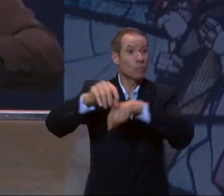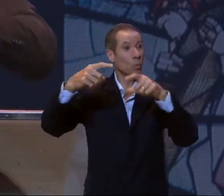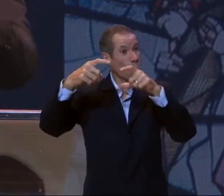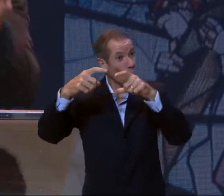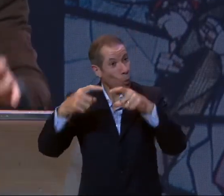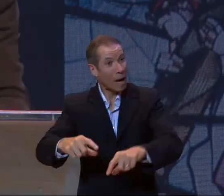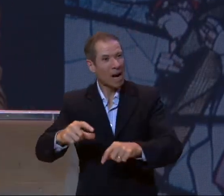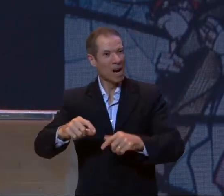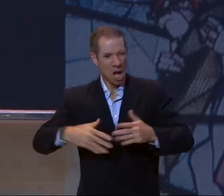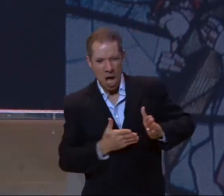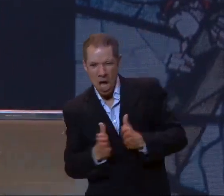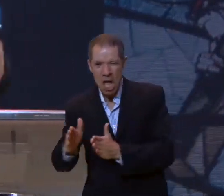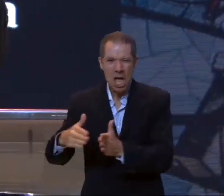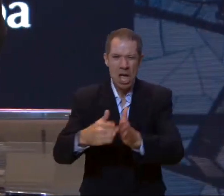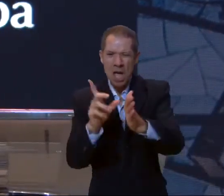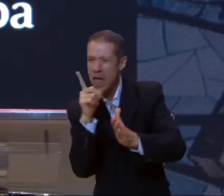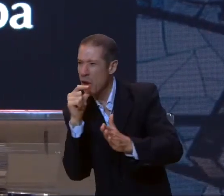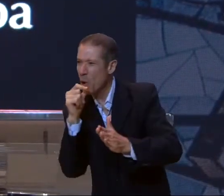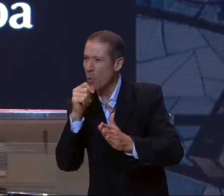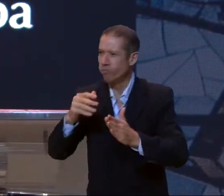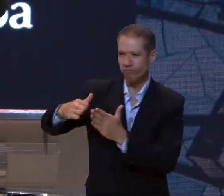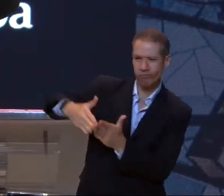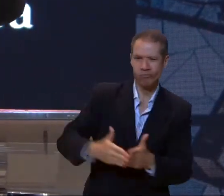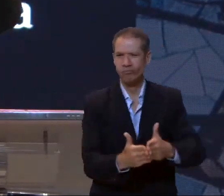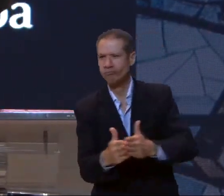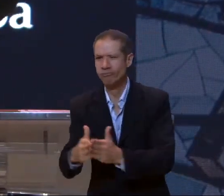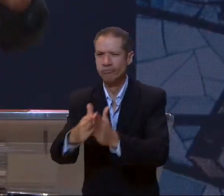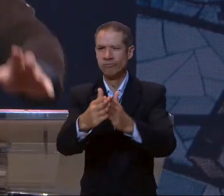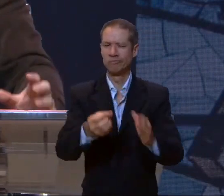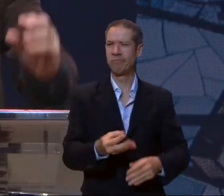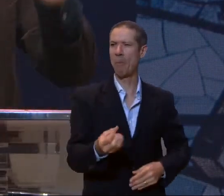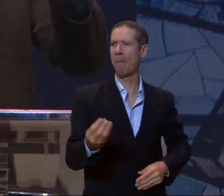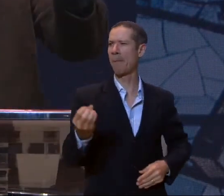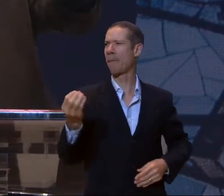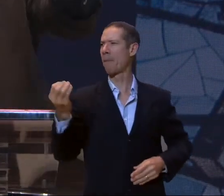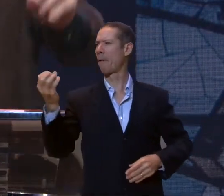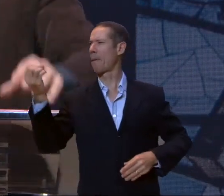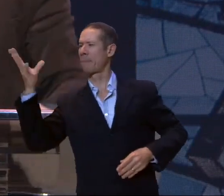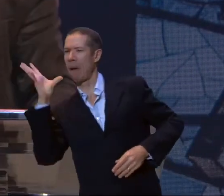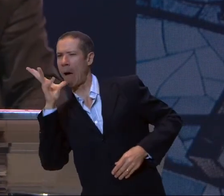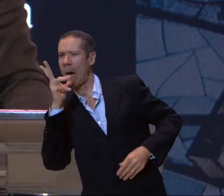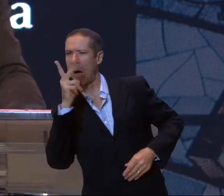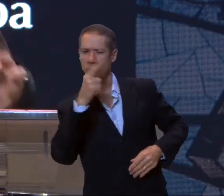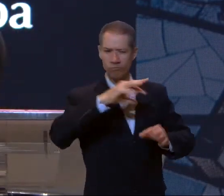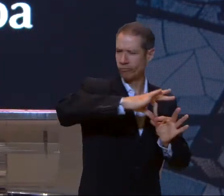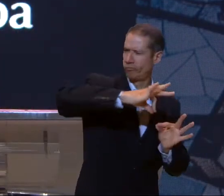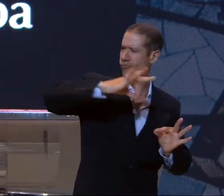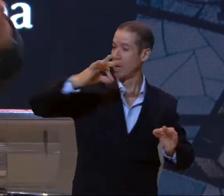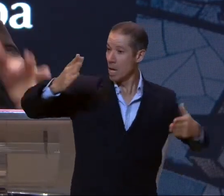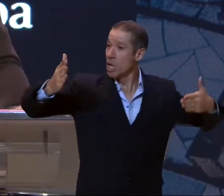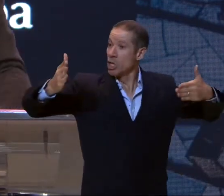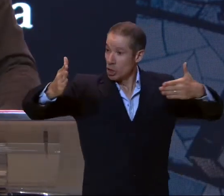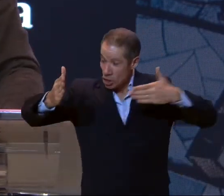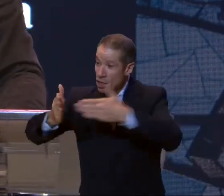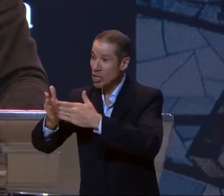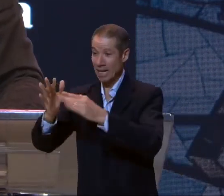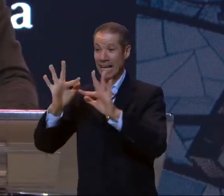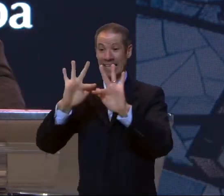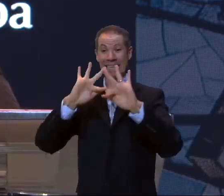Cruzou rios, andou muito, viajou muito para chegar naquele lugar. E quando ele chega na